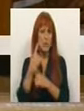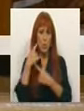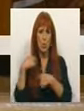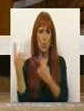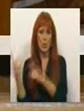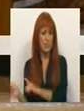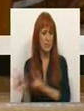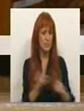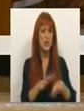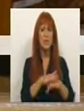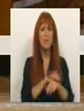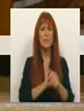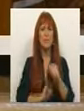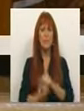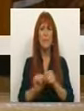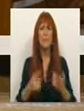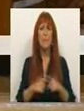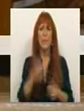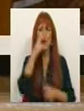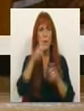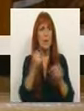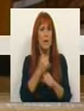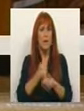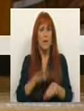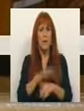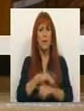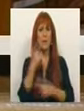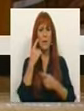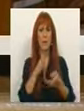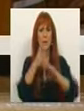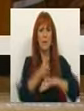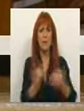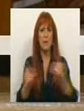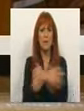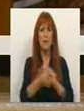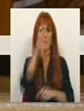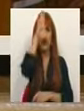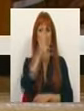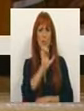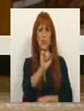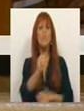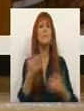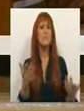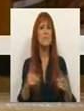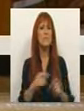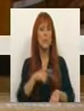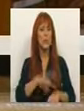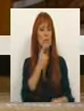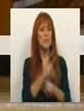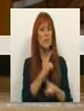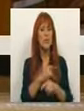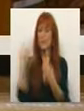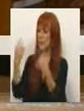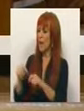público dos administradores, dos trabalhadores da administração direta e indireta do Estado, que